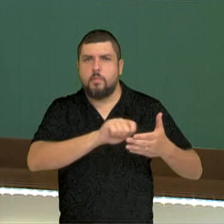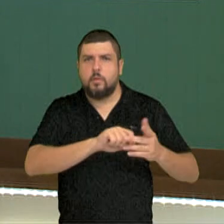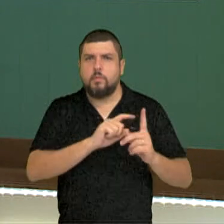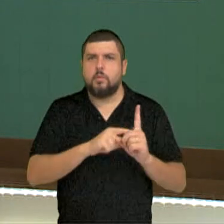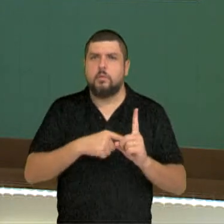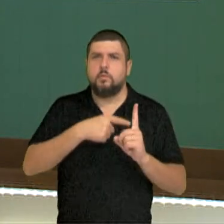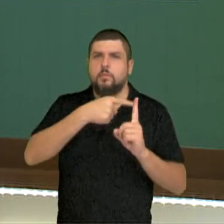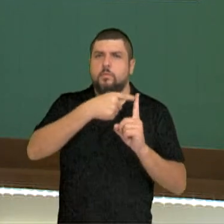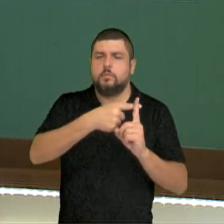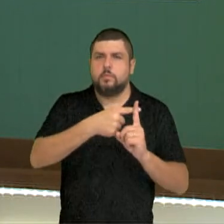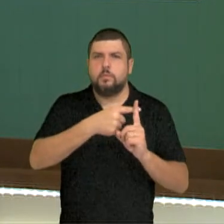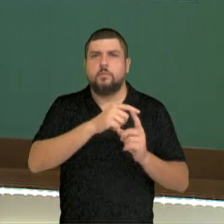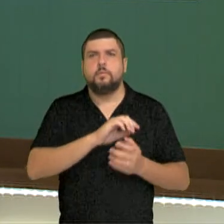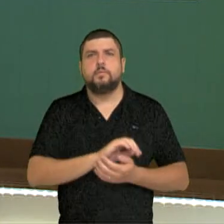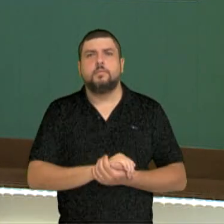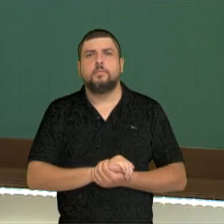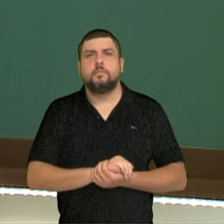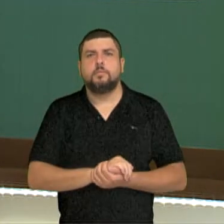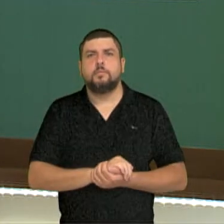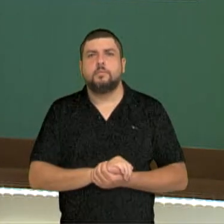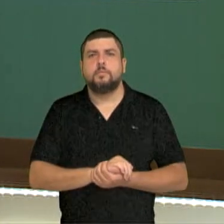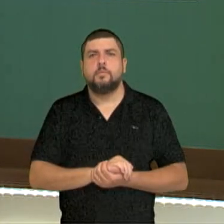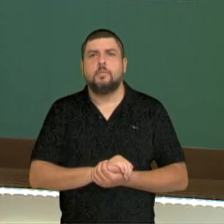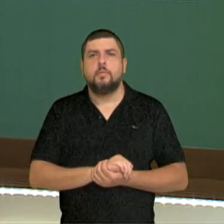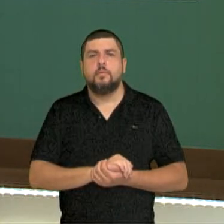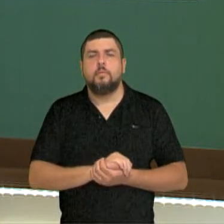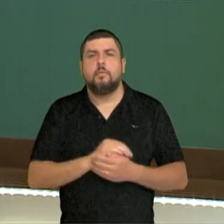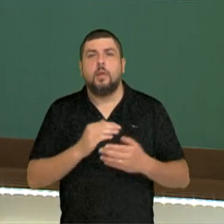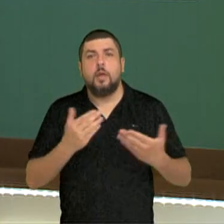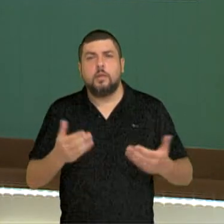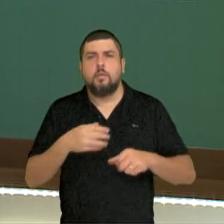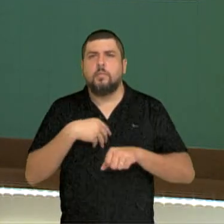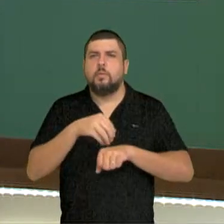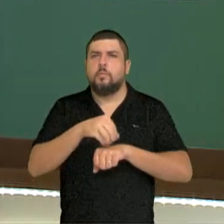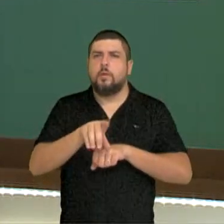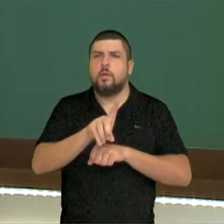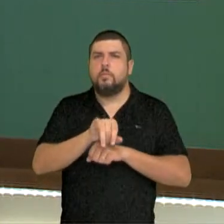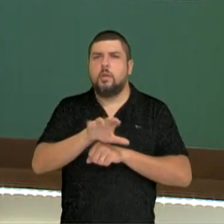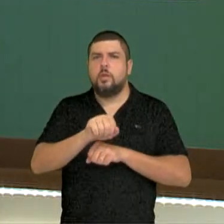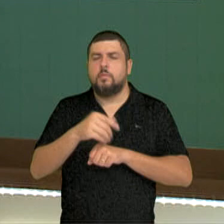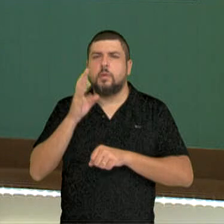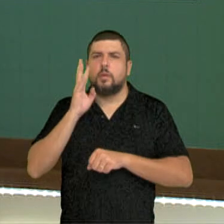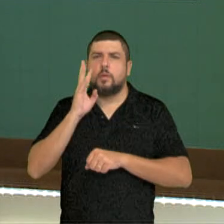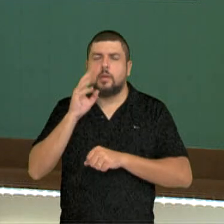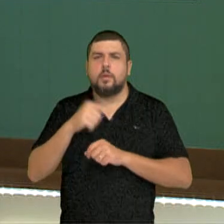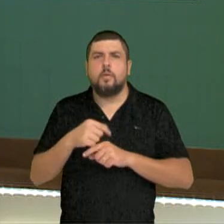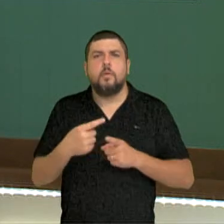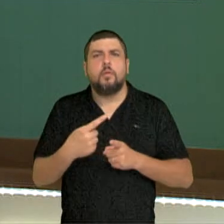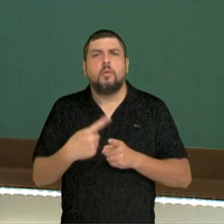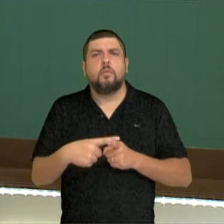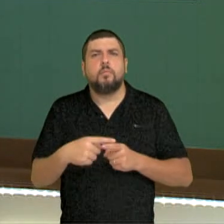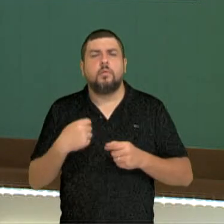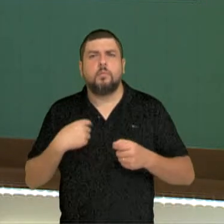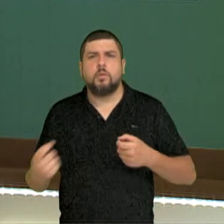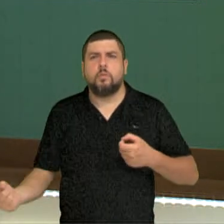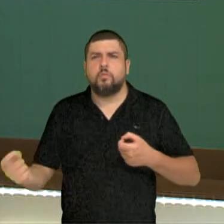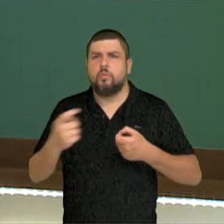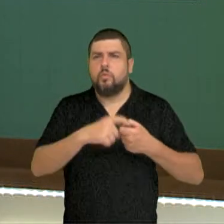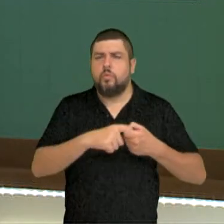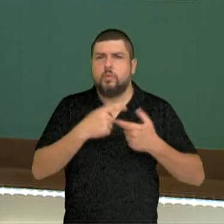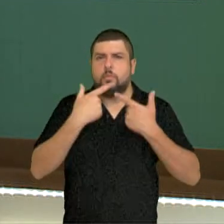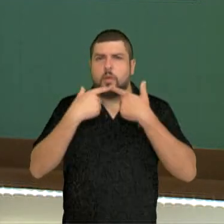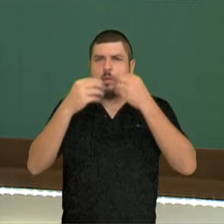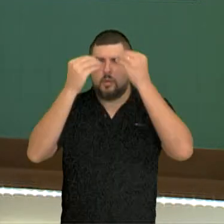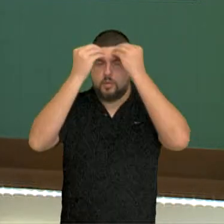chama atenção para o enredo, sem dar o spoiler. Então, isso é uma dica legal, porque por que eu estou voltando aqui falando da